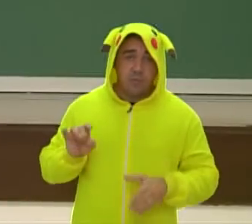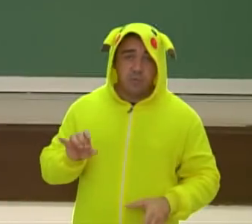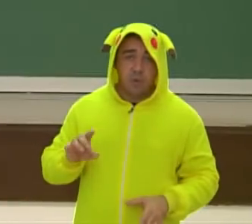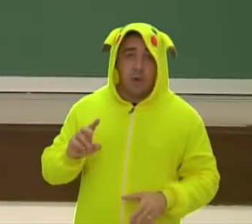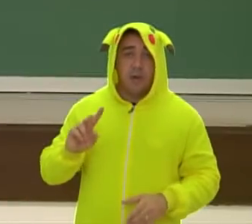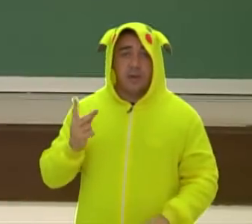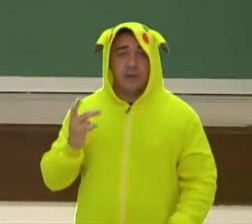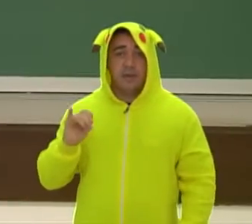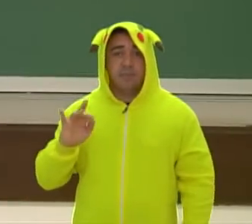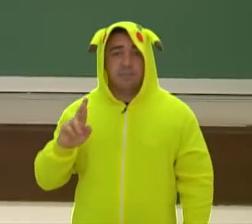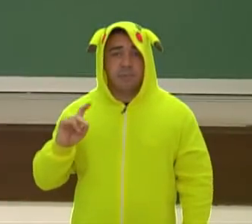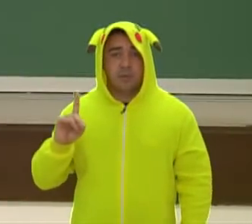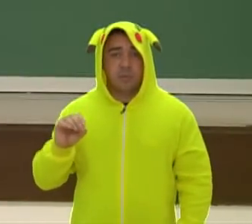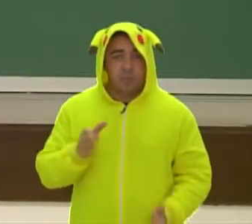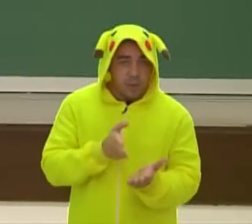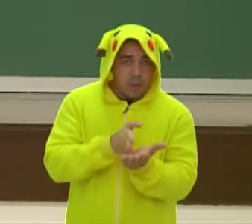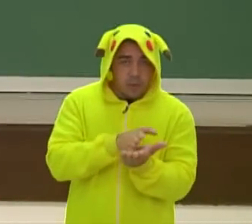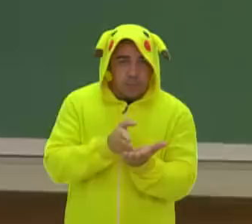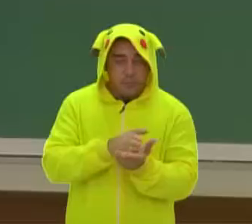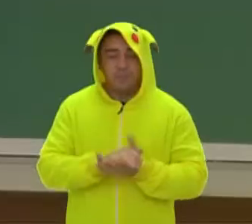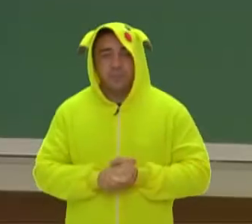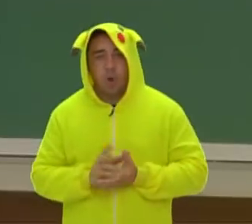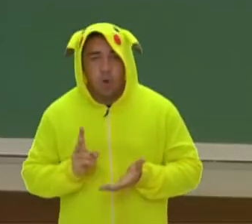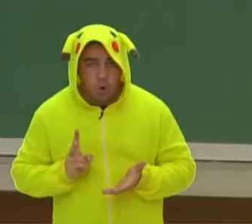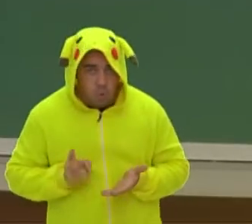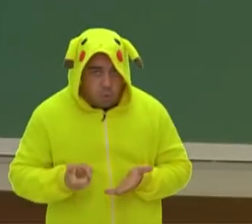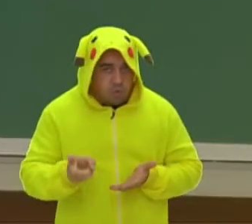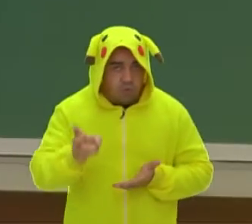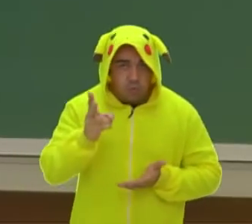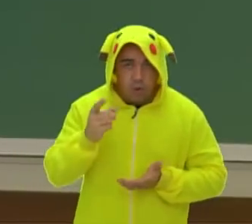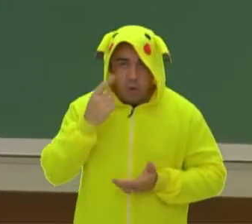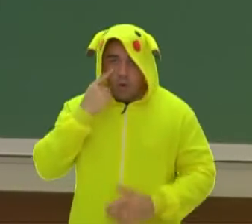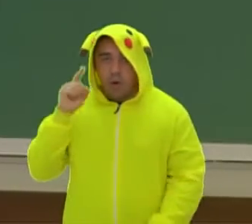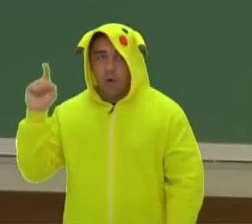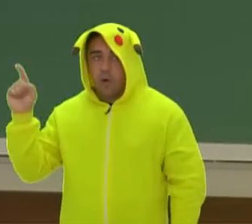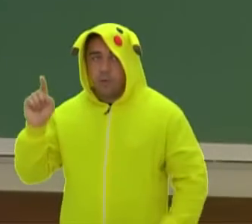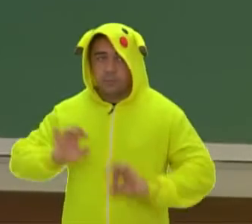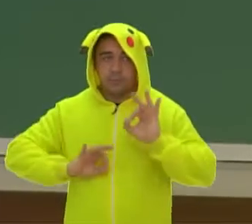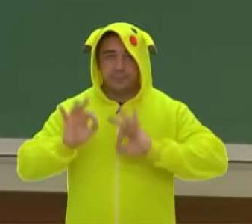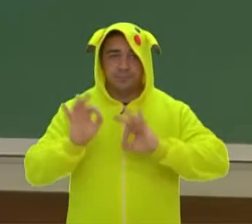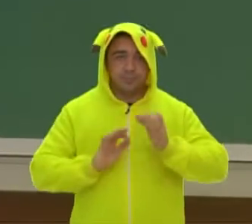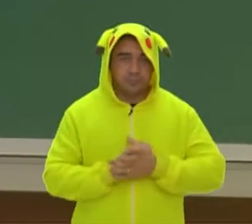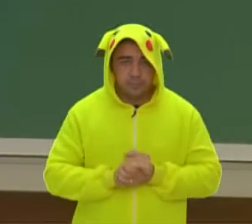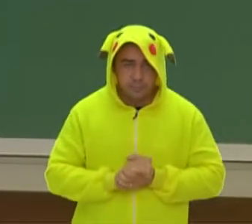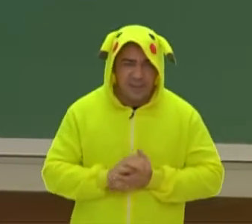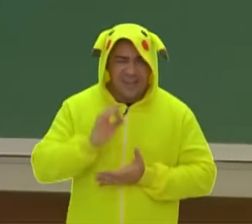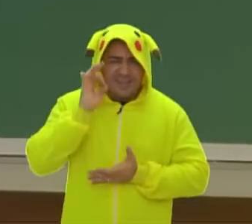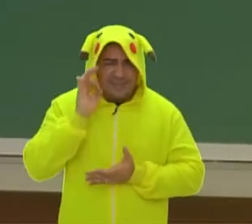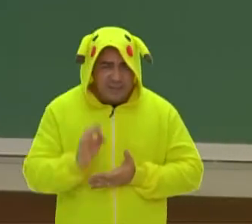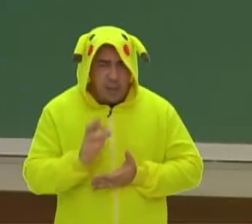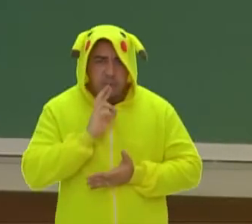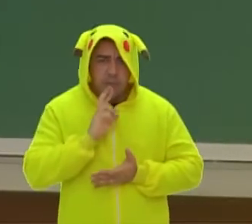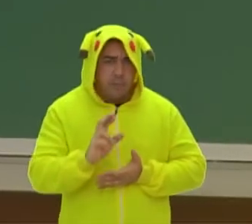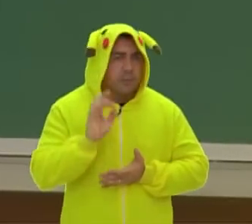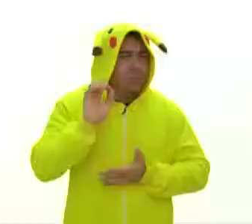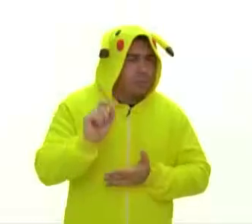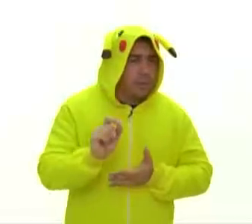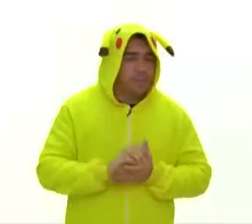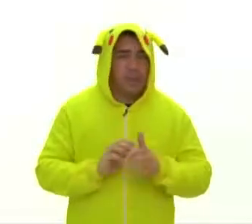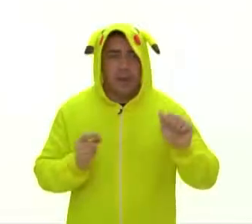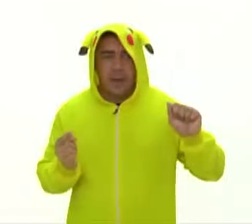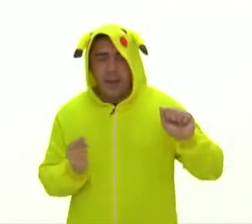híbrido, certo? Continuando aqui, esse aqui vai ter que analisar um pouquinho mais. Ó. É correto afirmar, letra